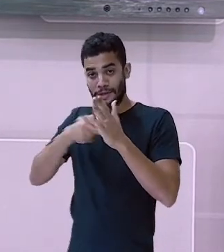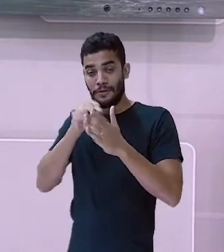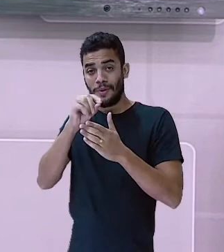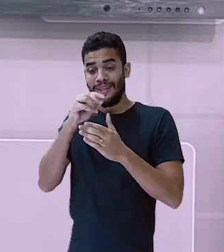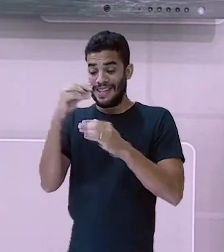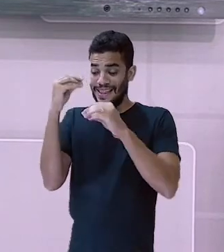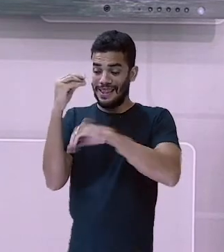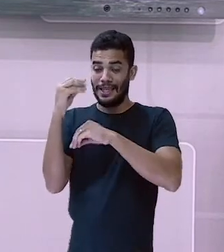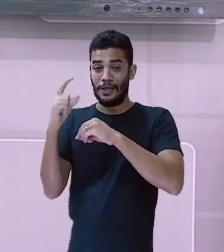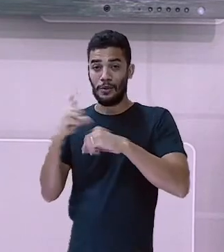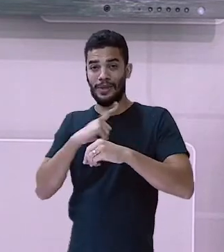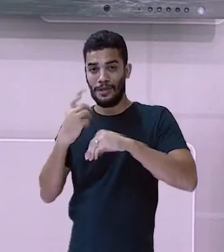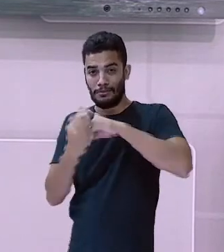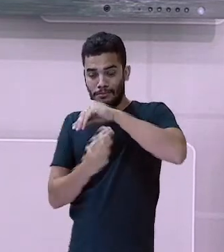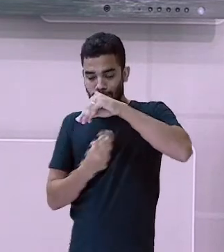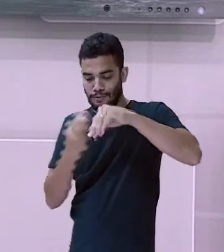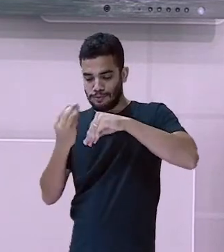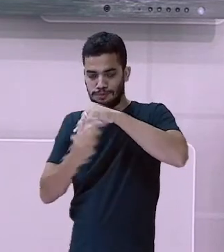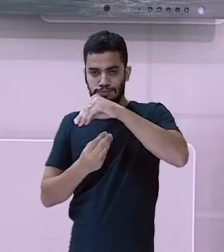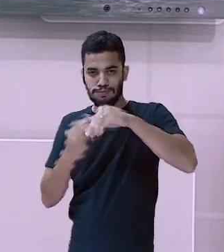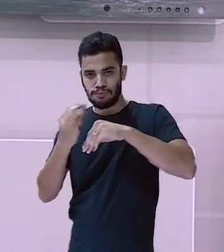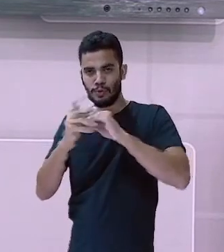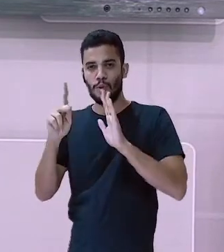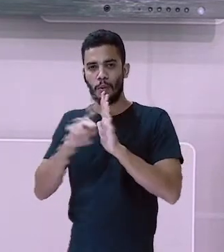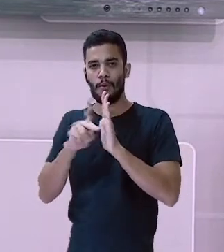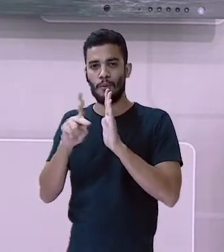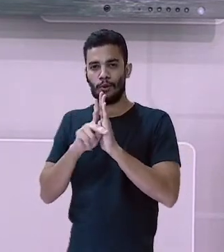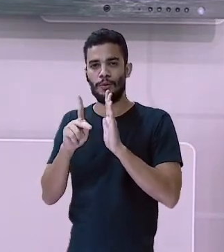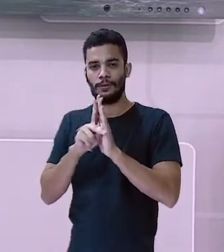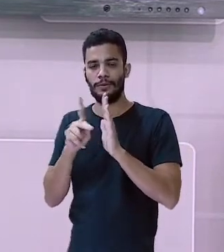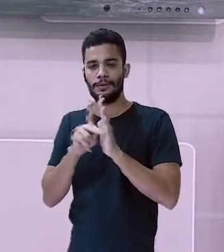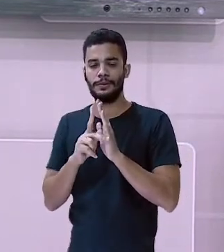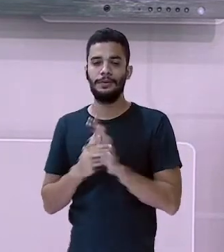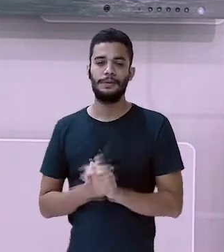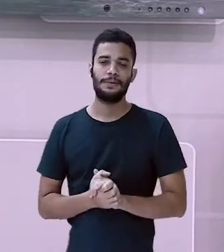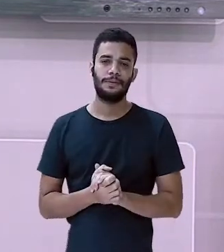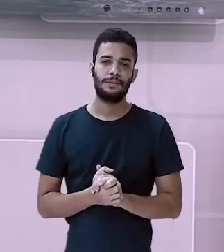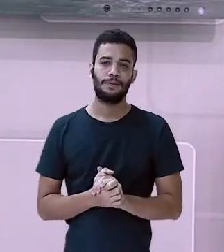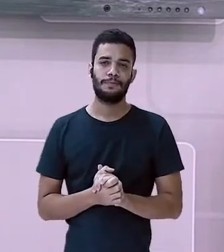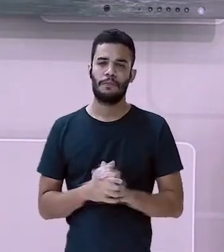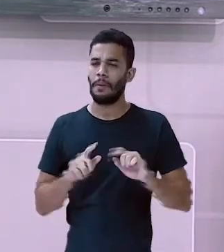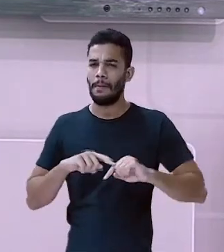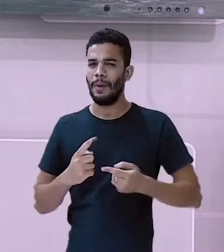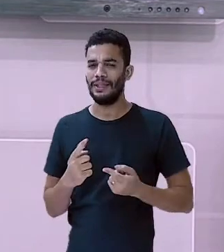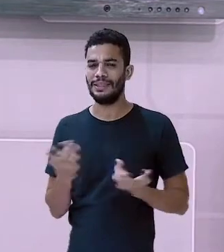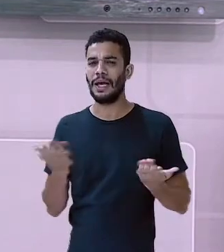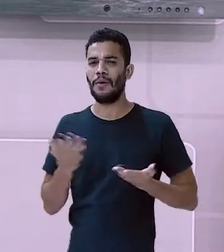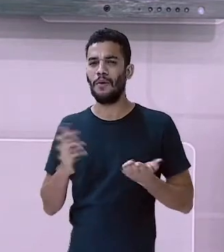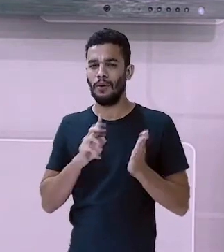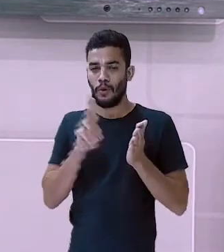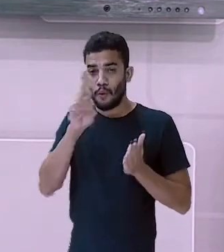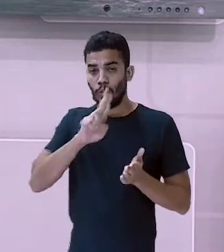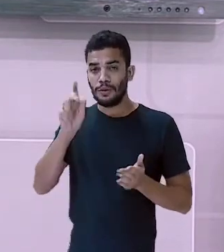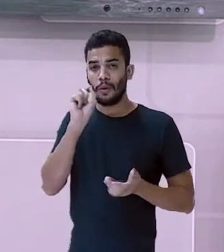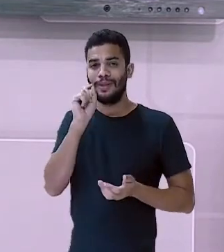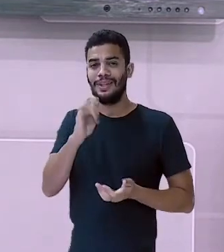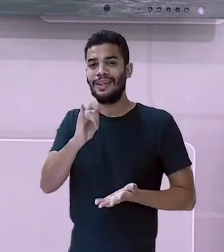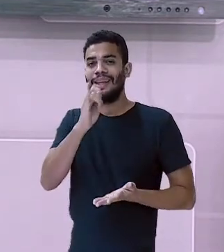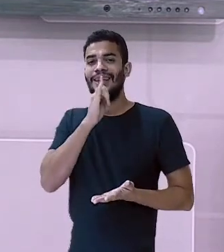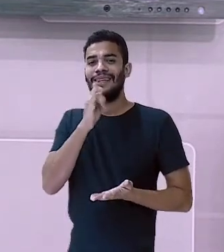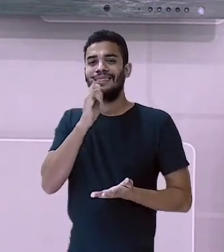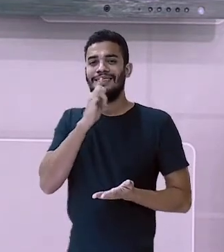misturas, tá? Olha aqui, algo mais caseiro, algo assim mais interno aí